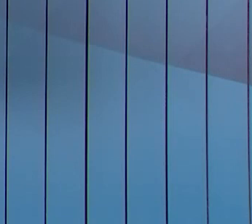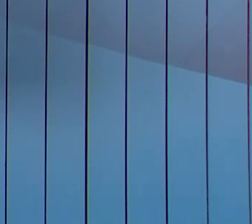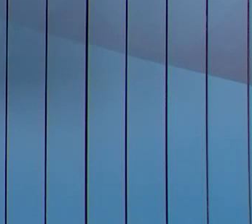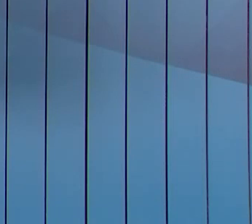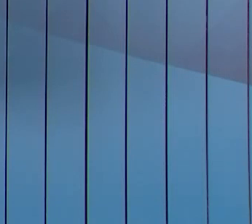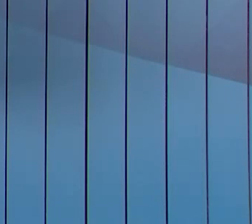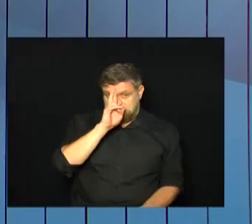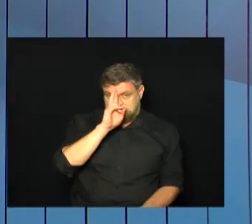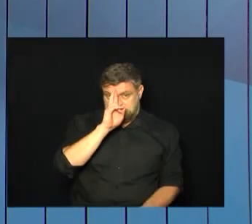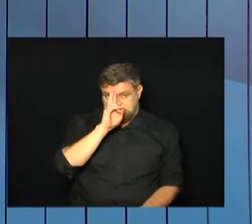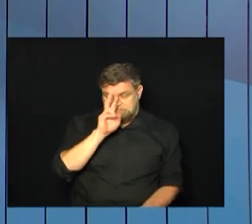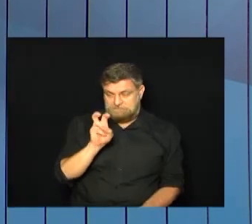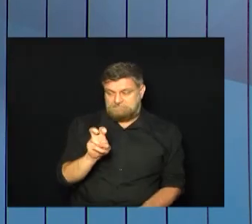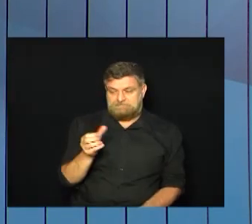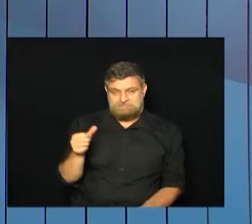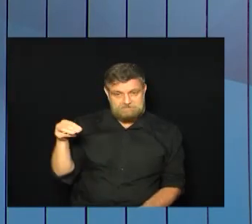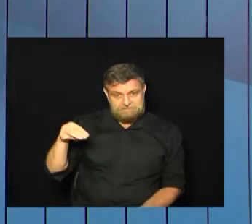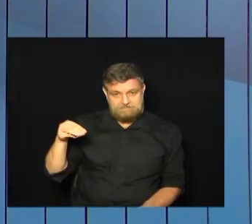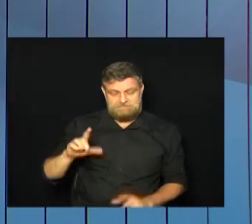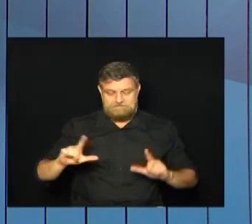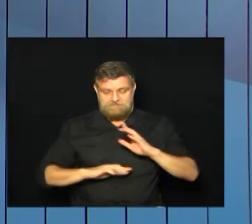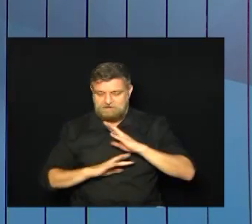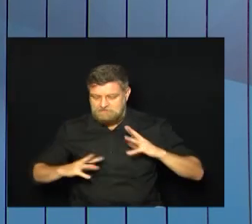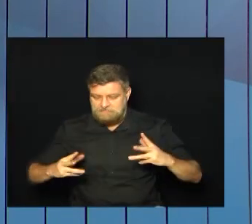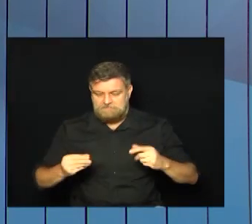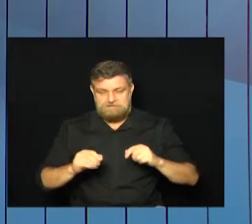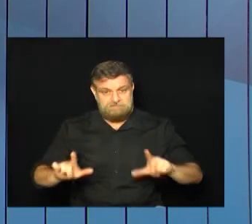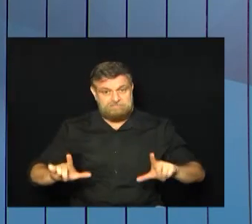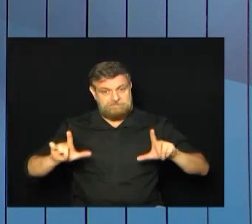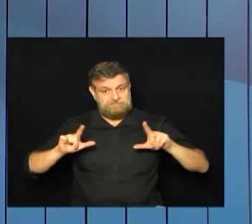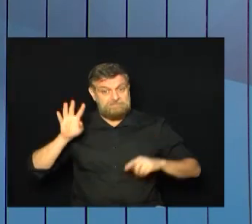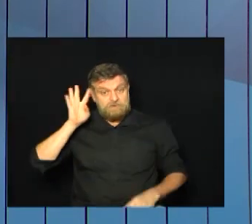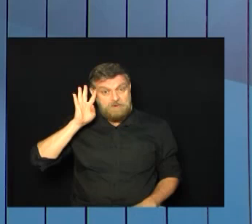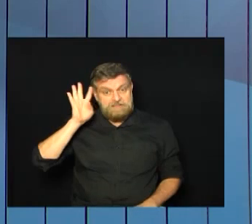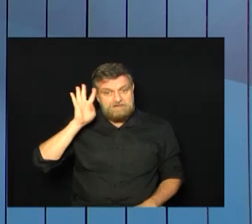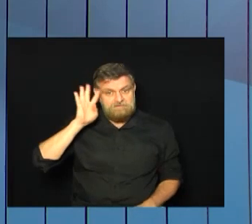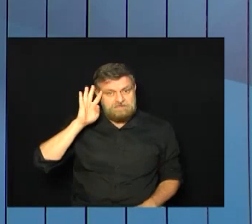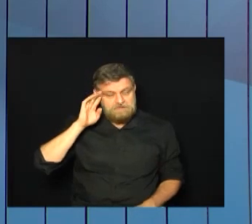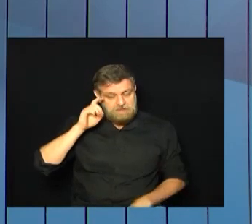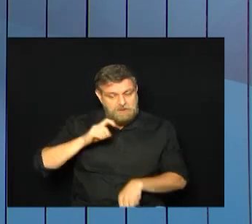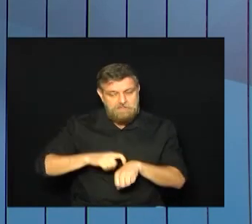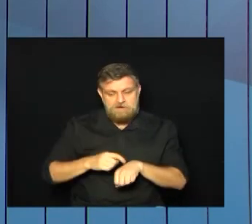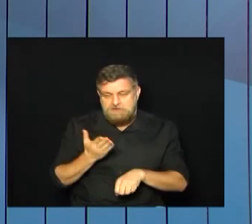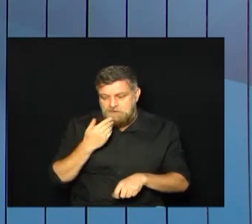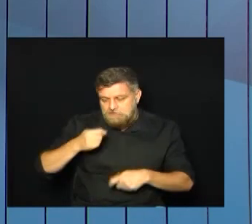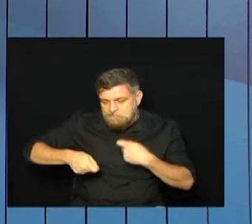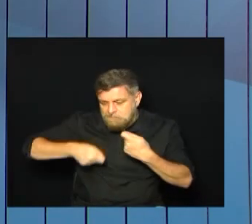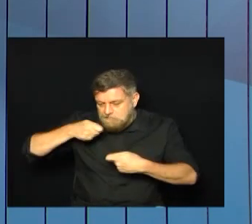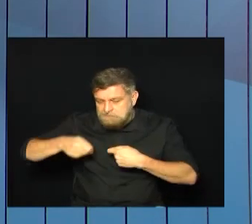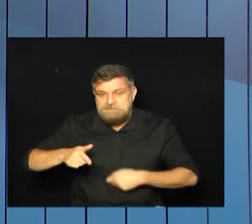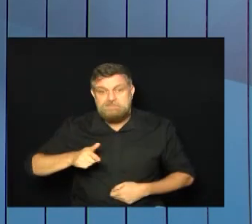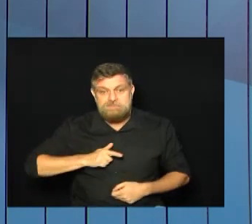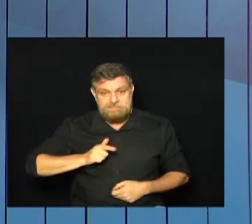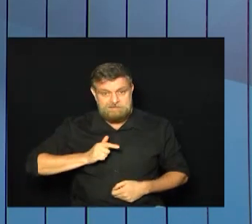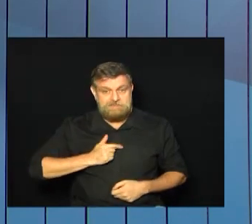Meio-dia e 56, Câmara Total de volta ao vivo nesta quarta-feira, hora do almoço. Então tem culinária aqui